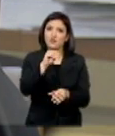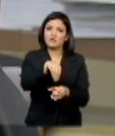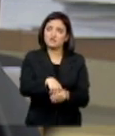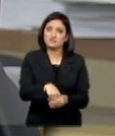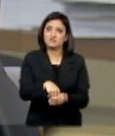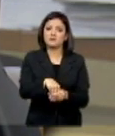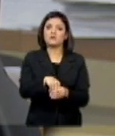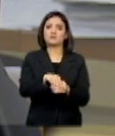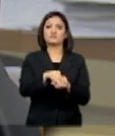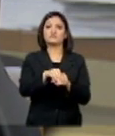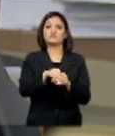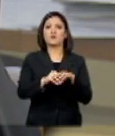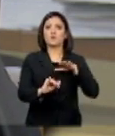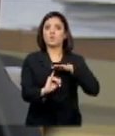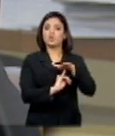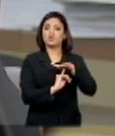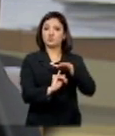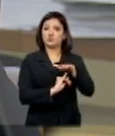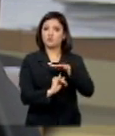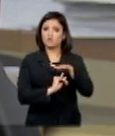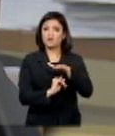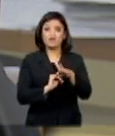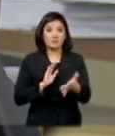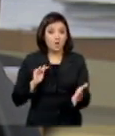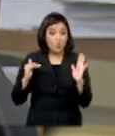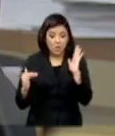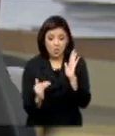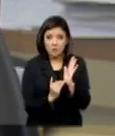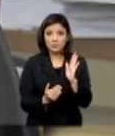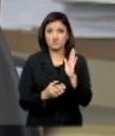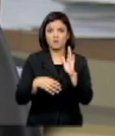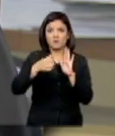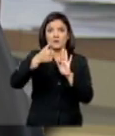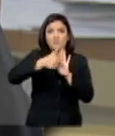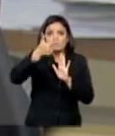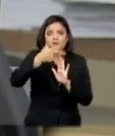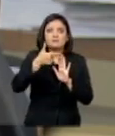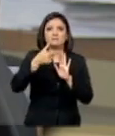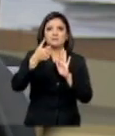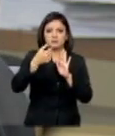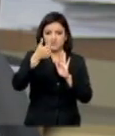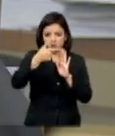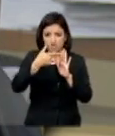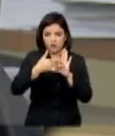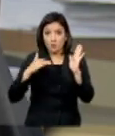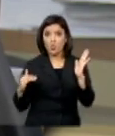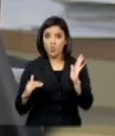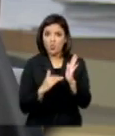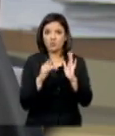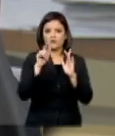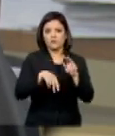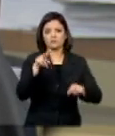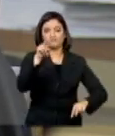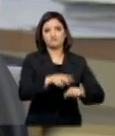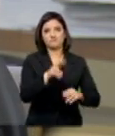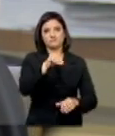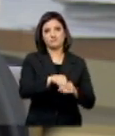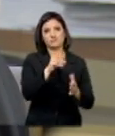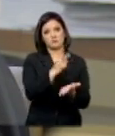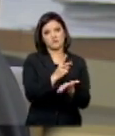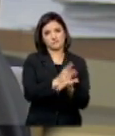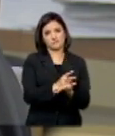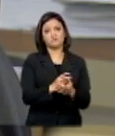instituições como o último recurso as diretrizes interpretativa das referidas normas irão